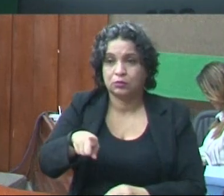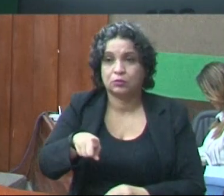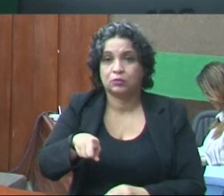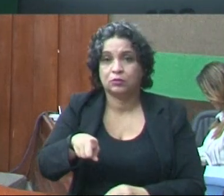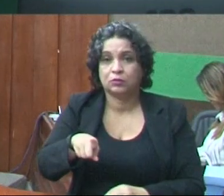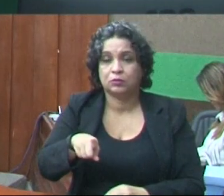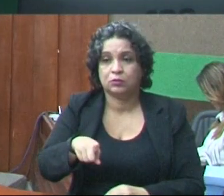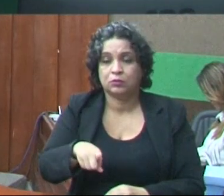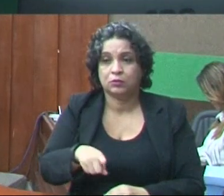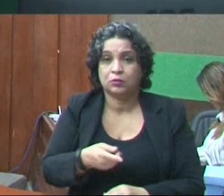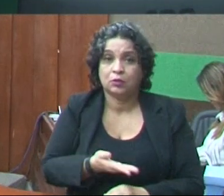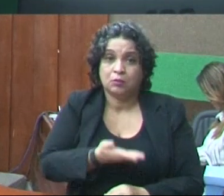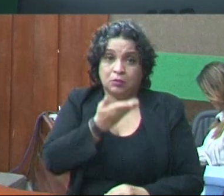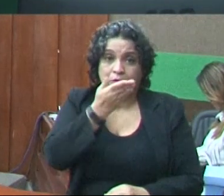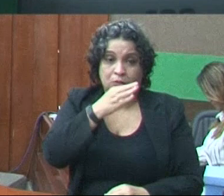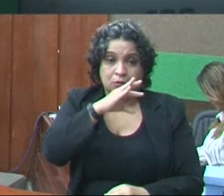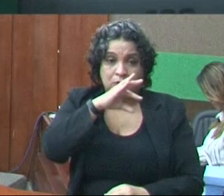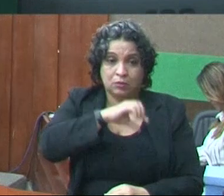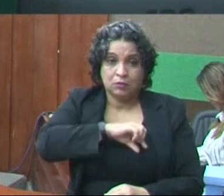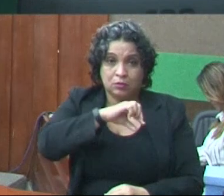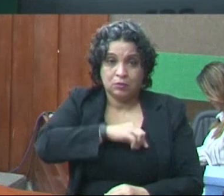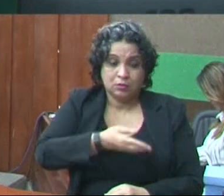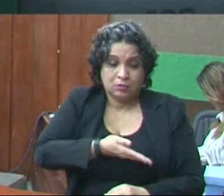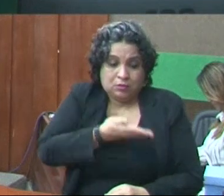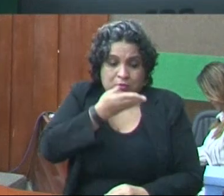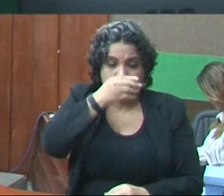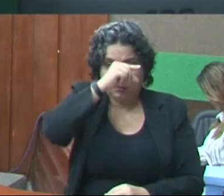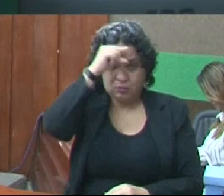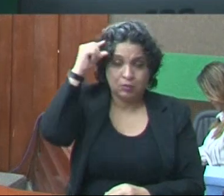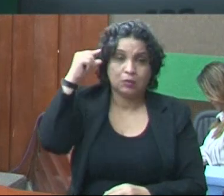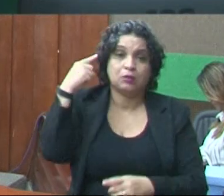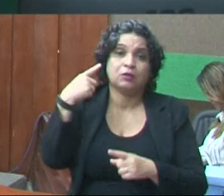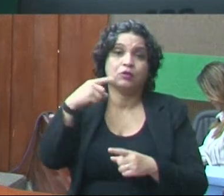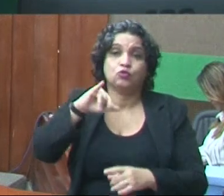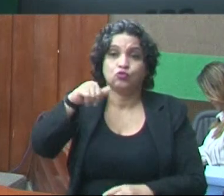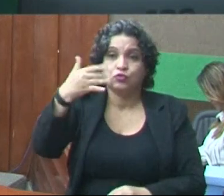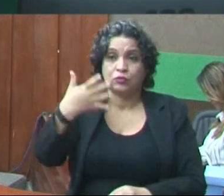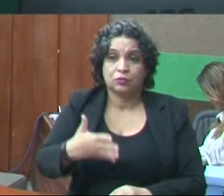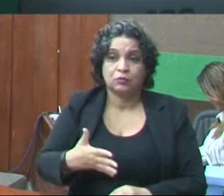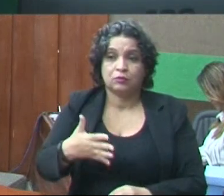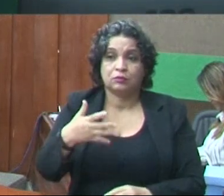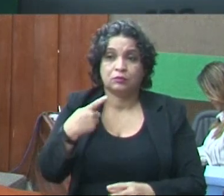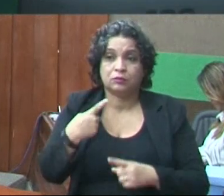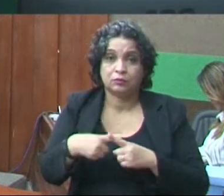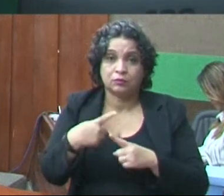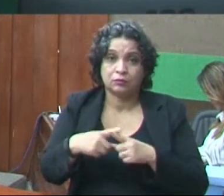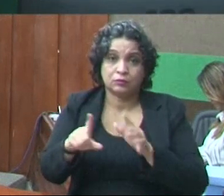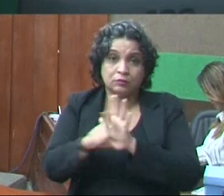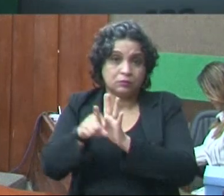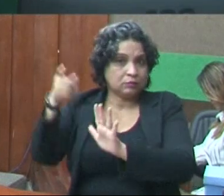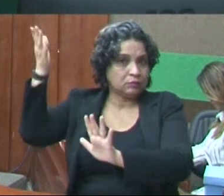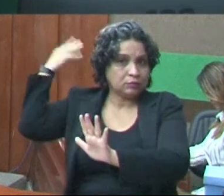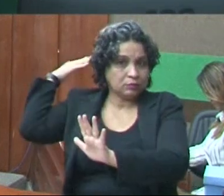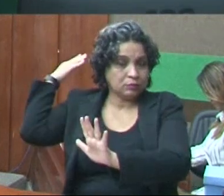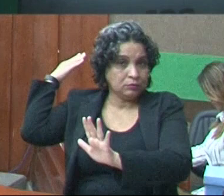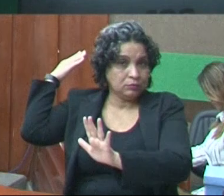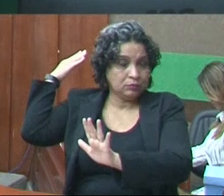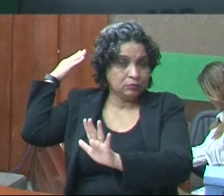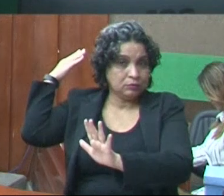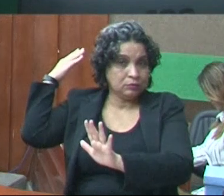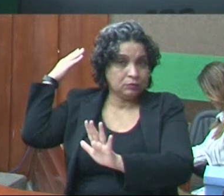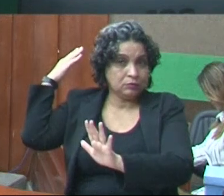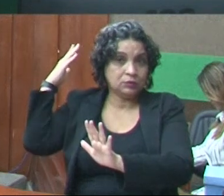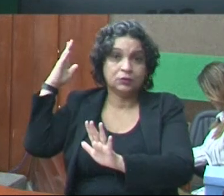suspendeu a aplicação do aumento no salário do prefeito sob a justificativa de que a lei que era naquele momento vigente